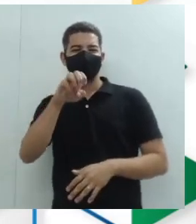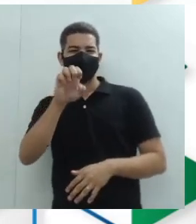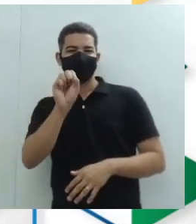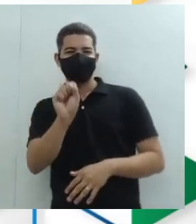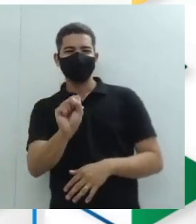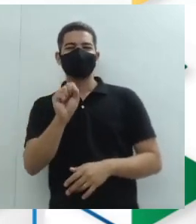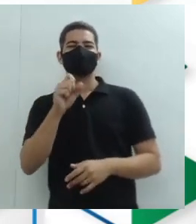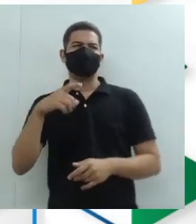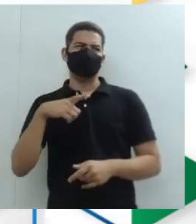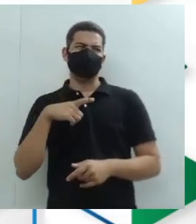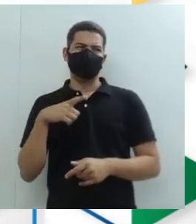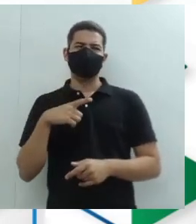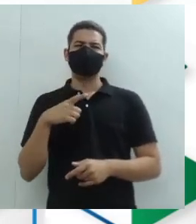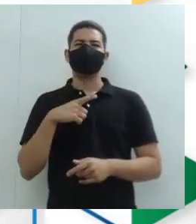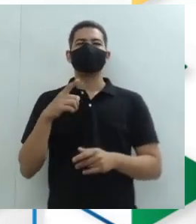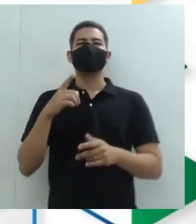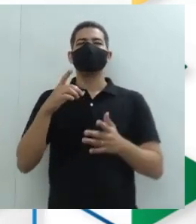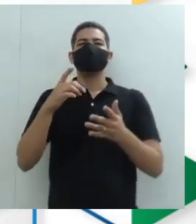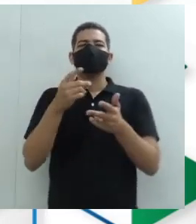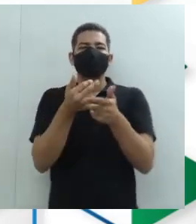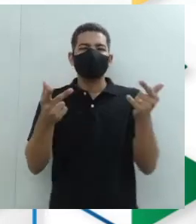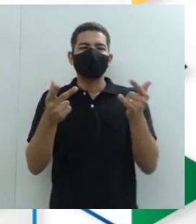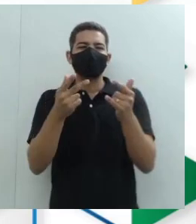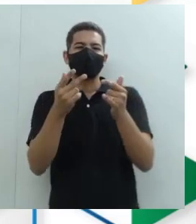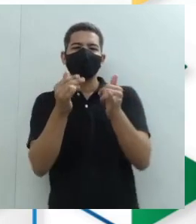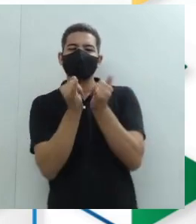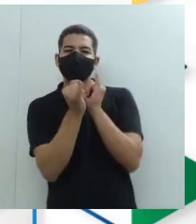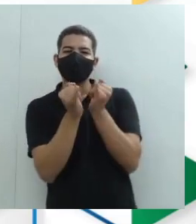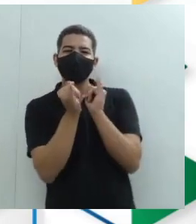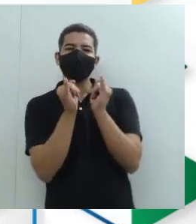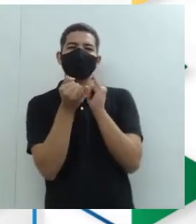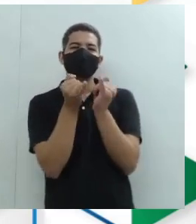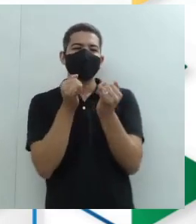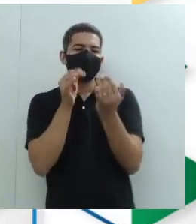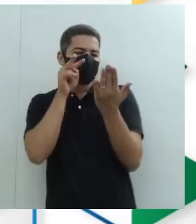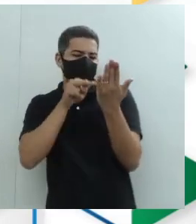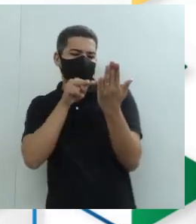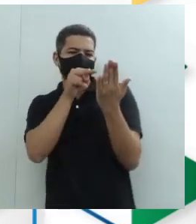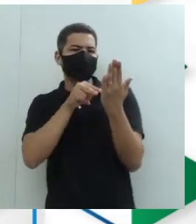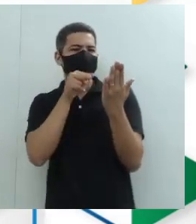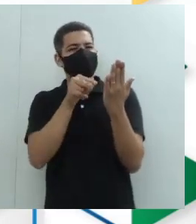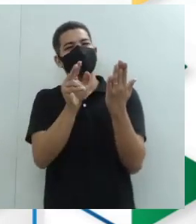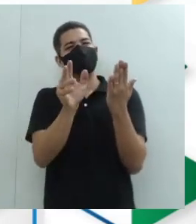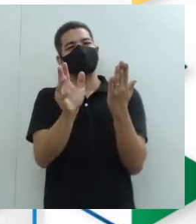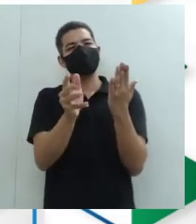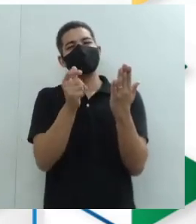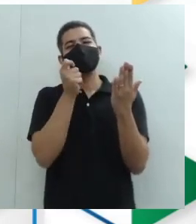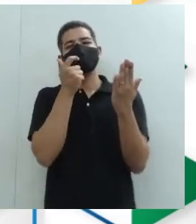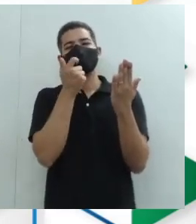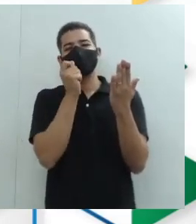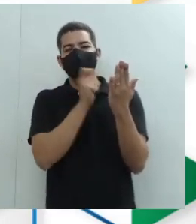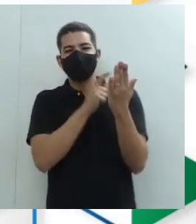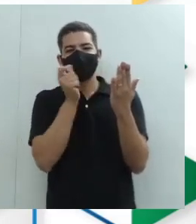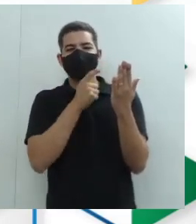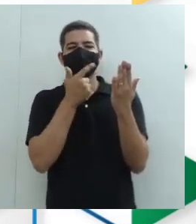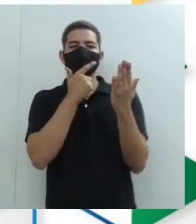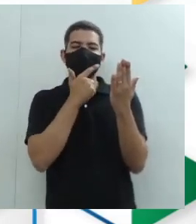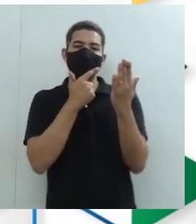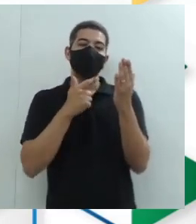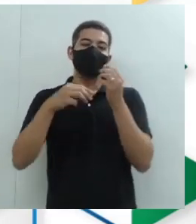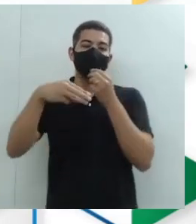Nós estamos nessa era digital, nesta era da internet. Provavelmente você já deve ter utilizado